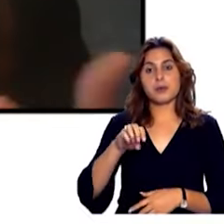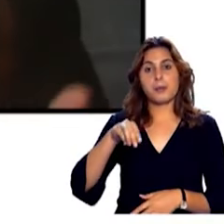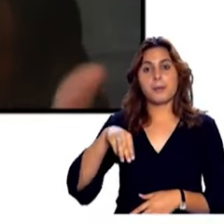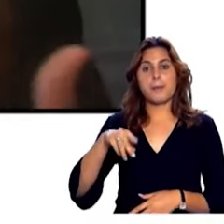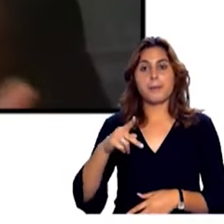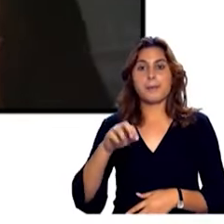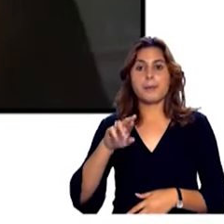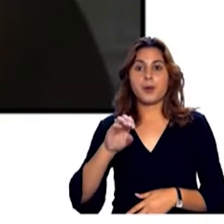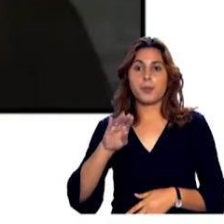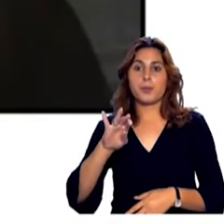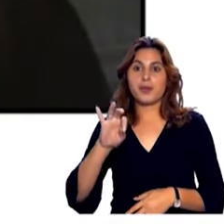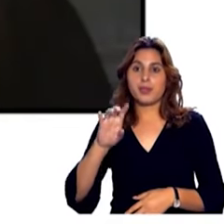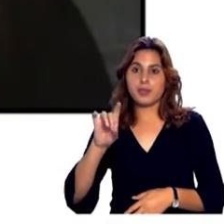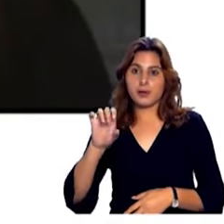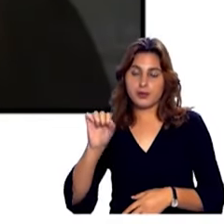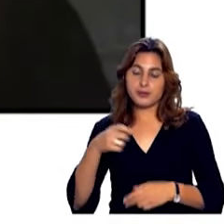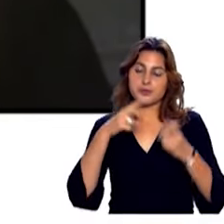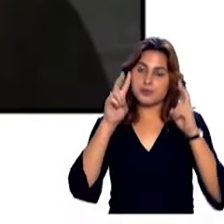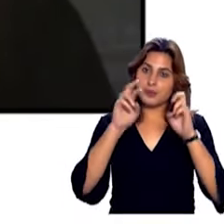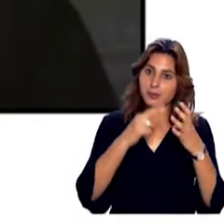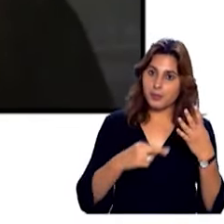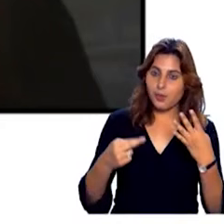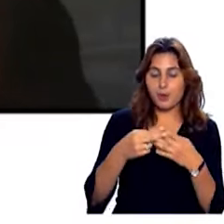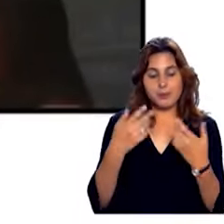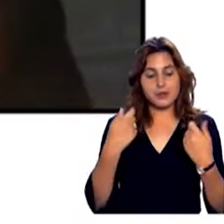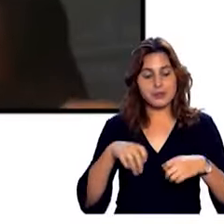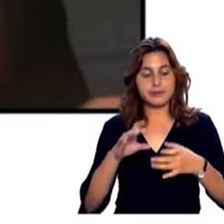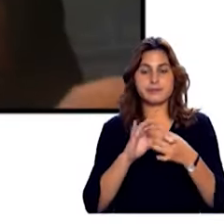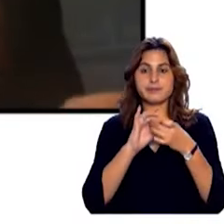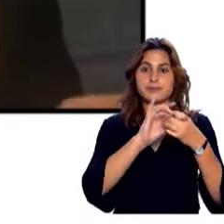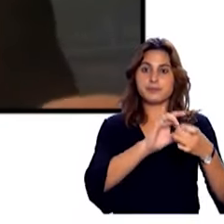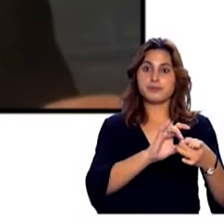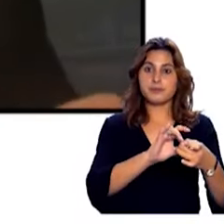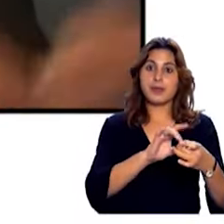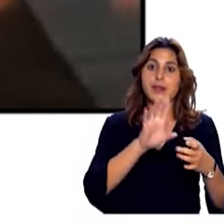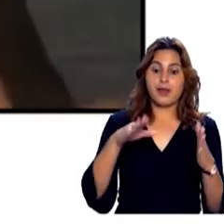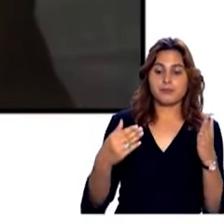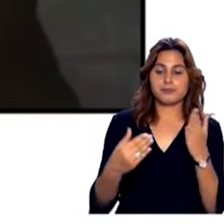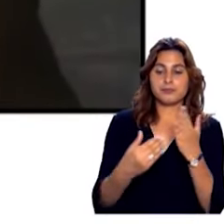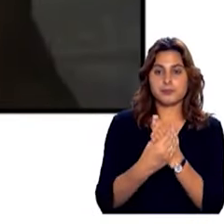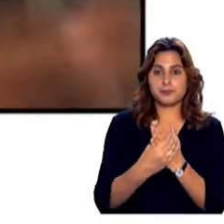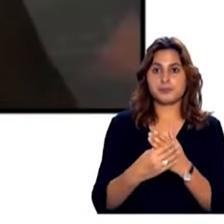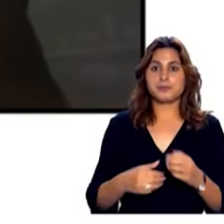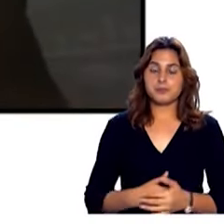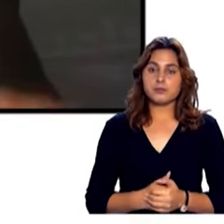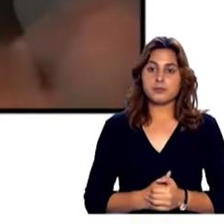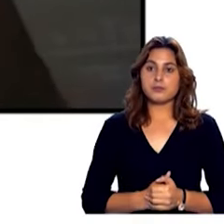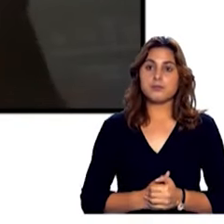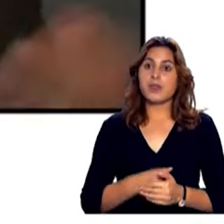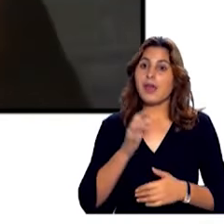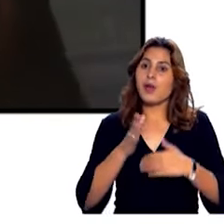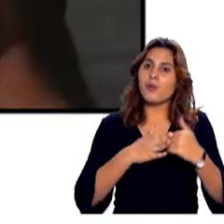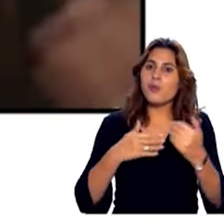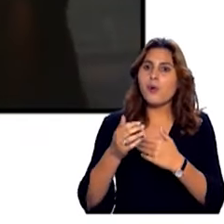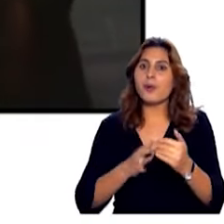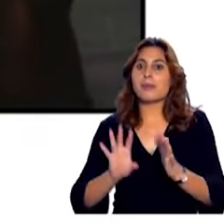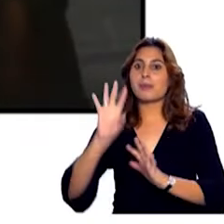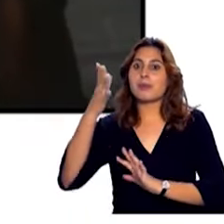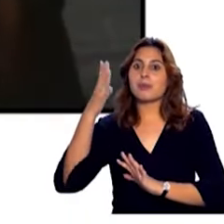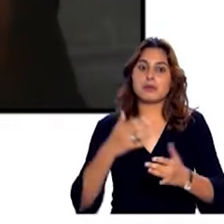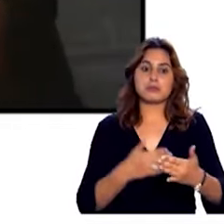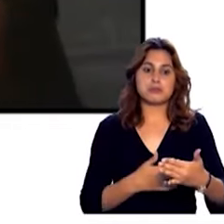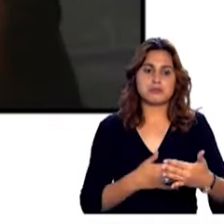recurso tem que ser ligado ao mérito ao mérito né não é qualquer qualquer coisa que tenha acontecido durante o curso de uma ação de